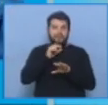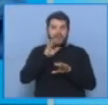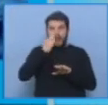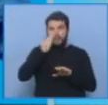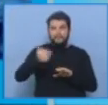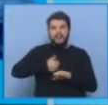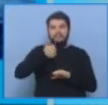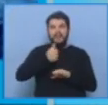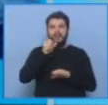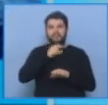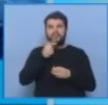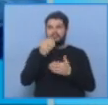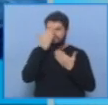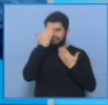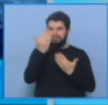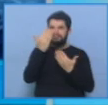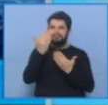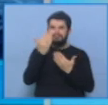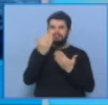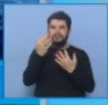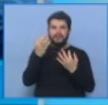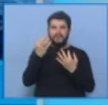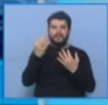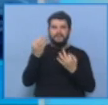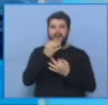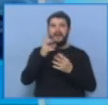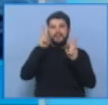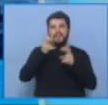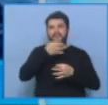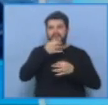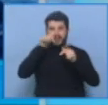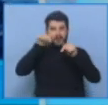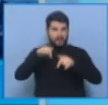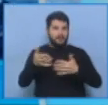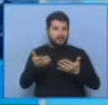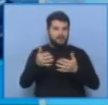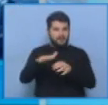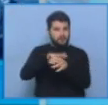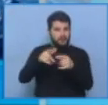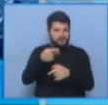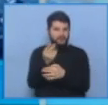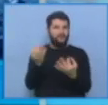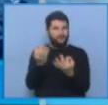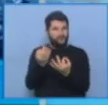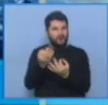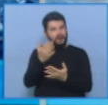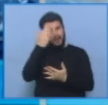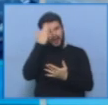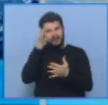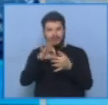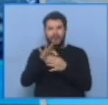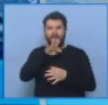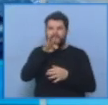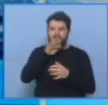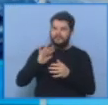lugar, Paulo, eu louvo a iniciativa de falar sobre esses assuntos, mesmo neste espaço. Acho que como família